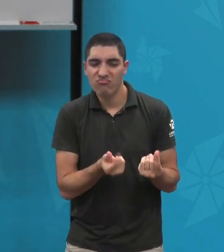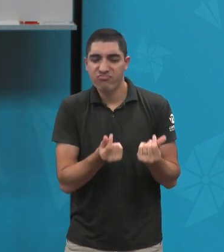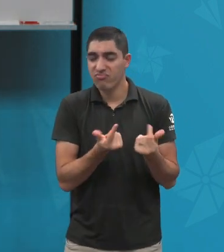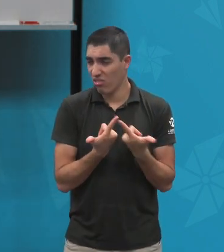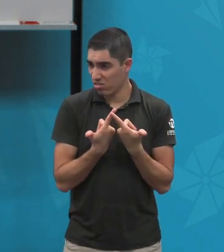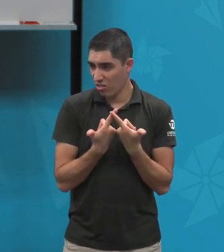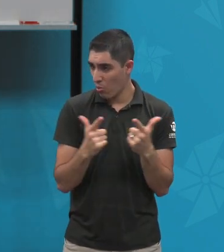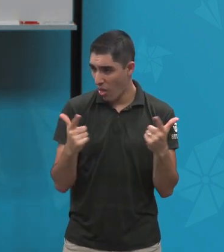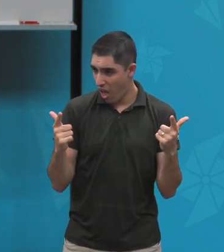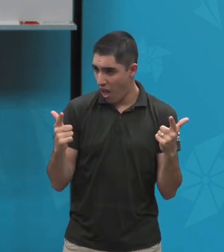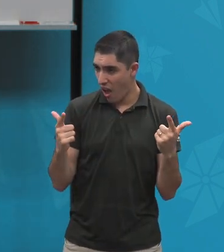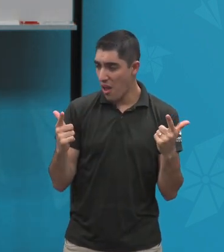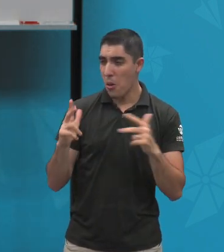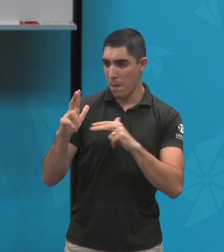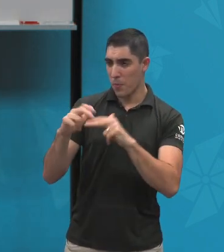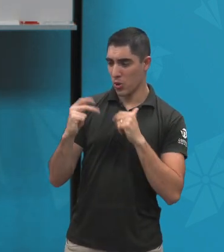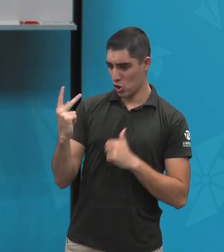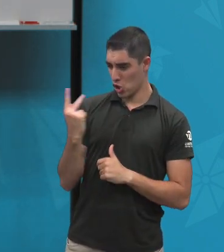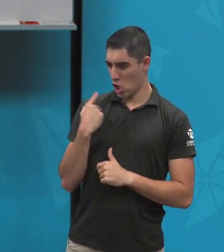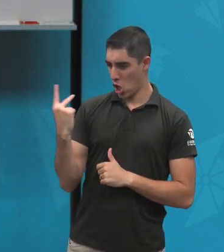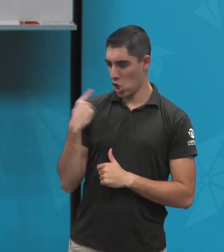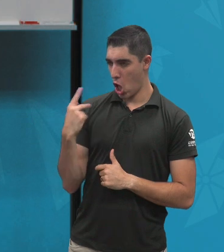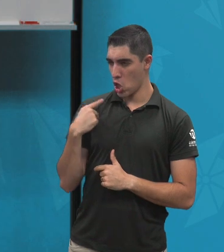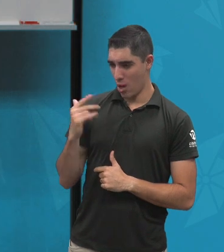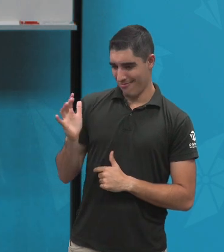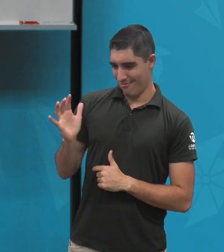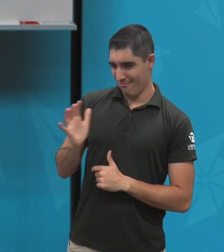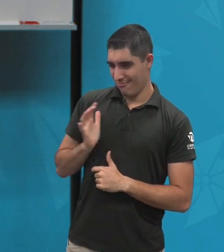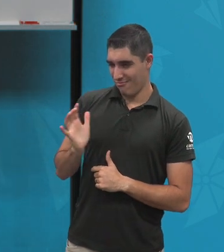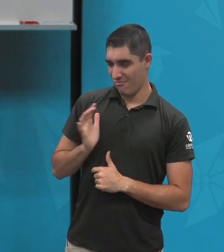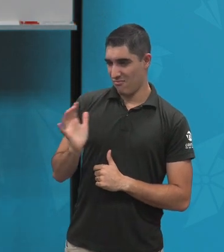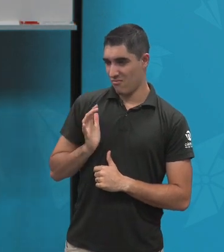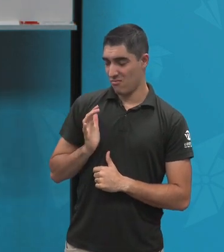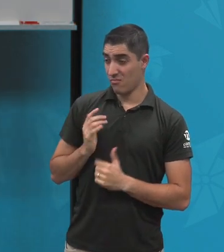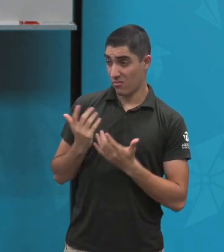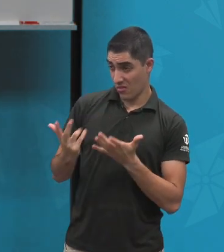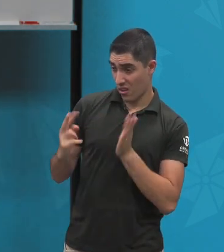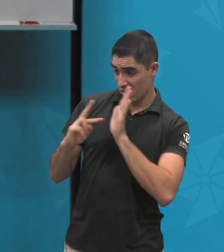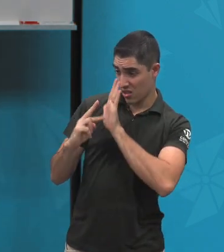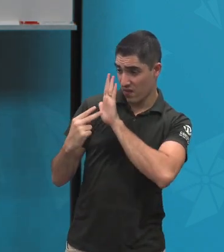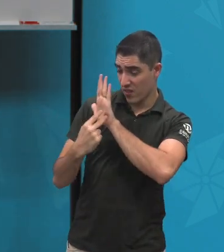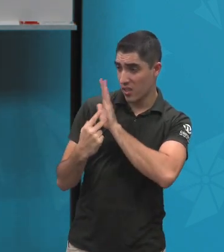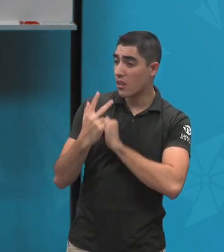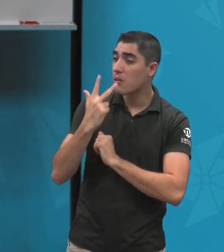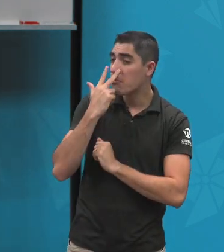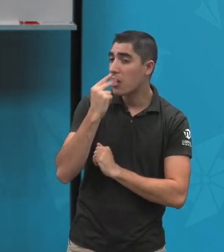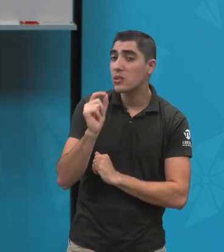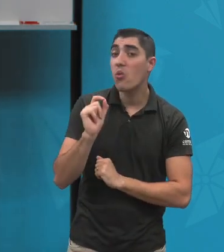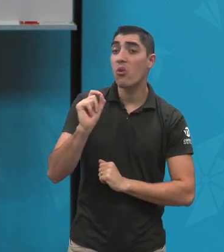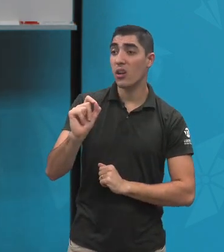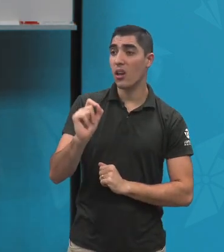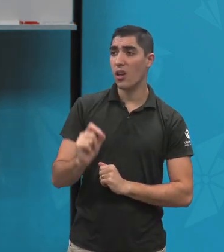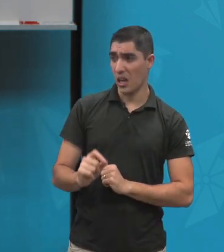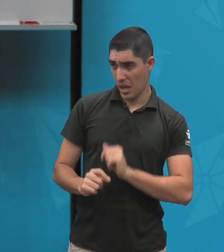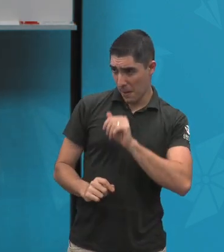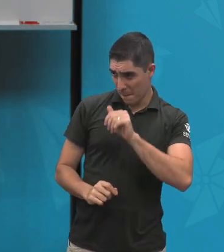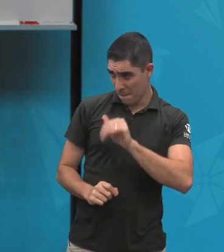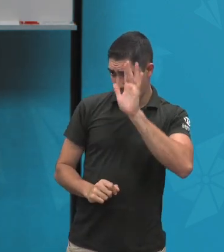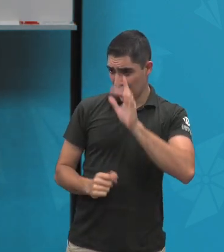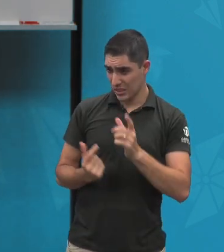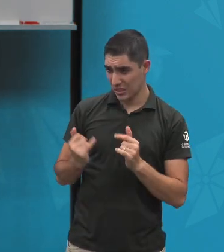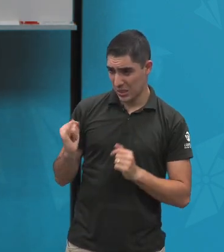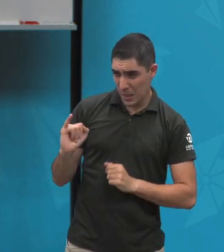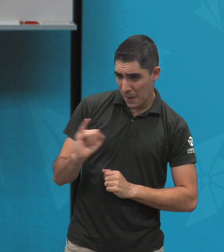nossa posição na sociedade, então eu estou dizendo para o Senhor que vale muito mais